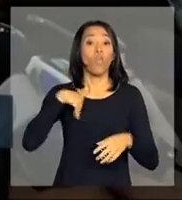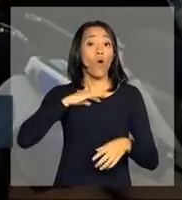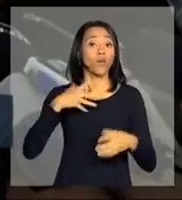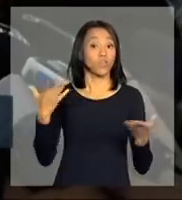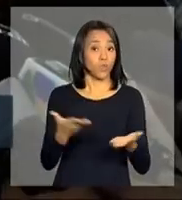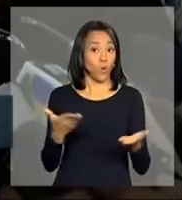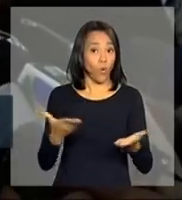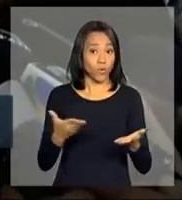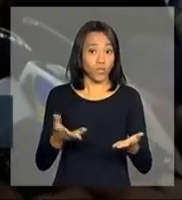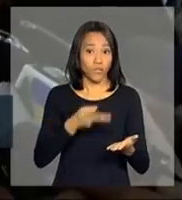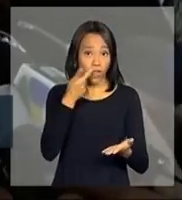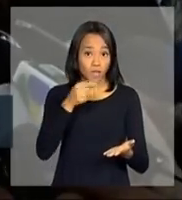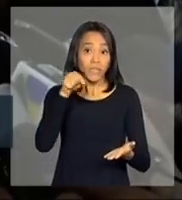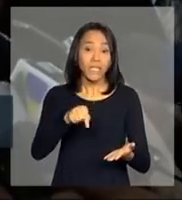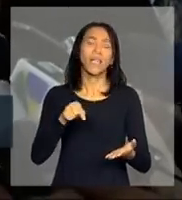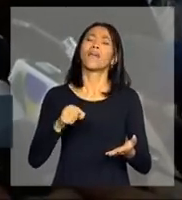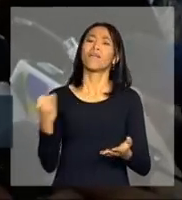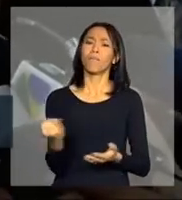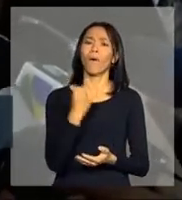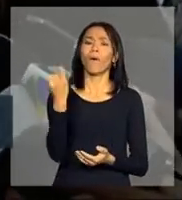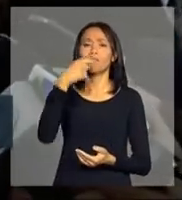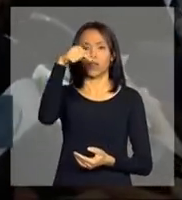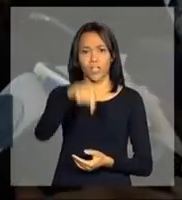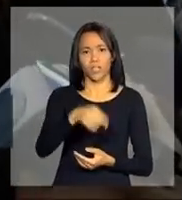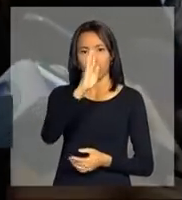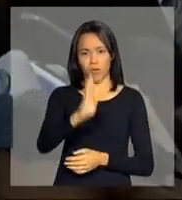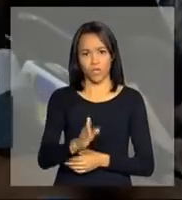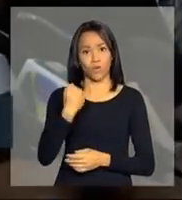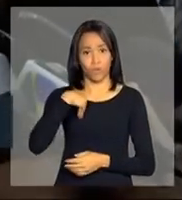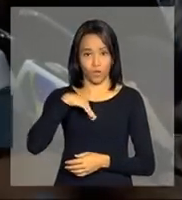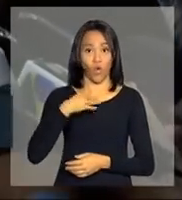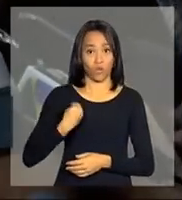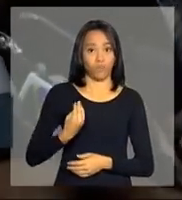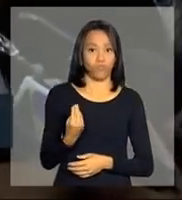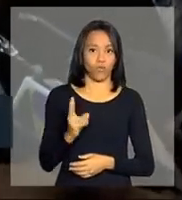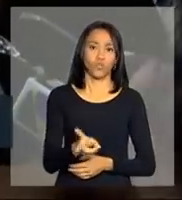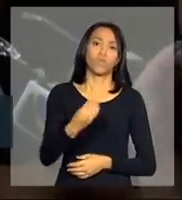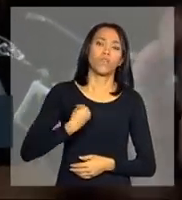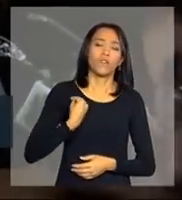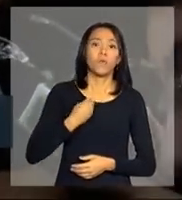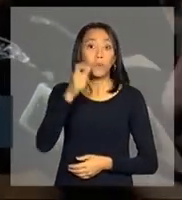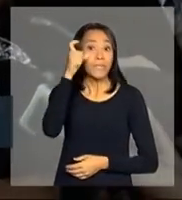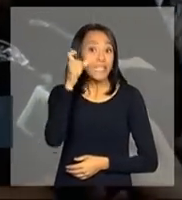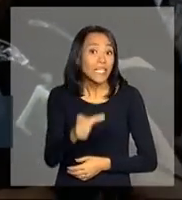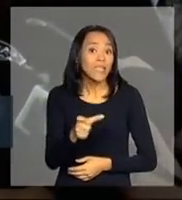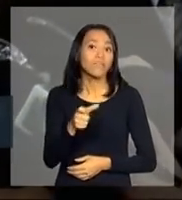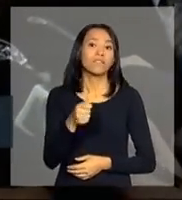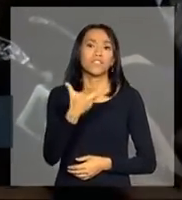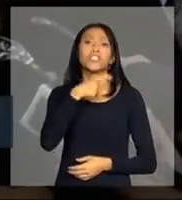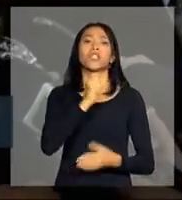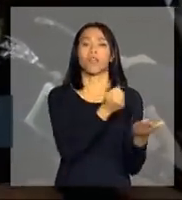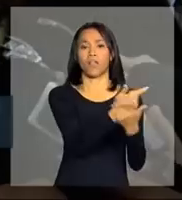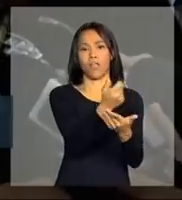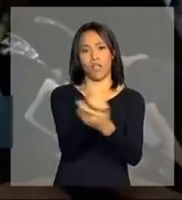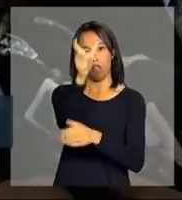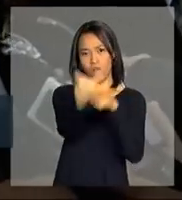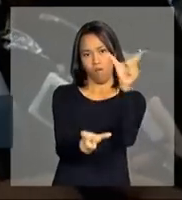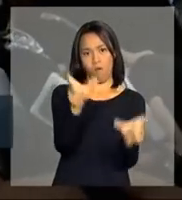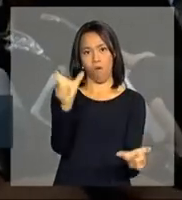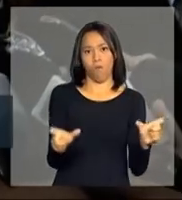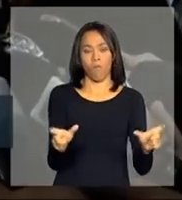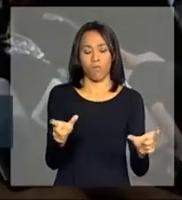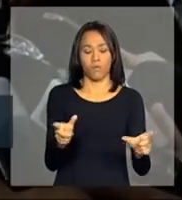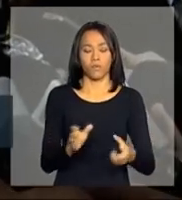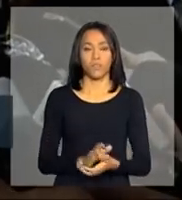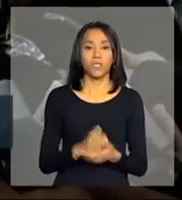hoje que é importantíssimo no Brasil que nós vivemos a defesa dos interesses do consumidor. Ninguém